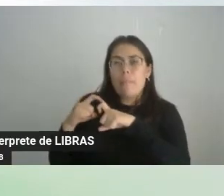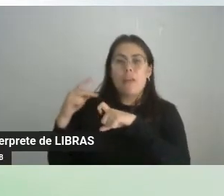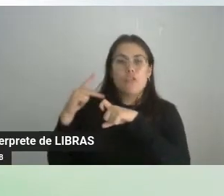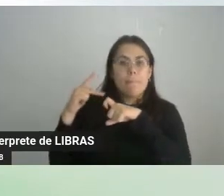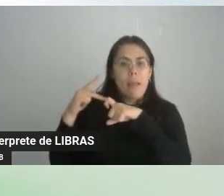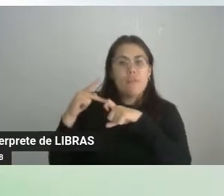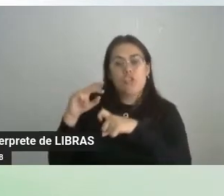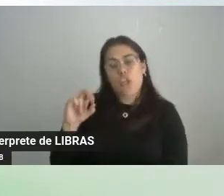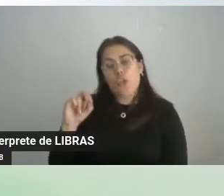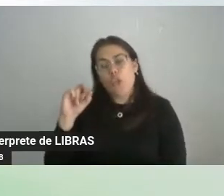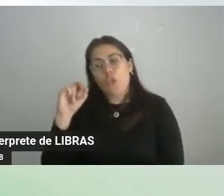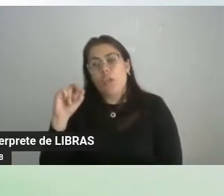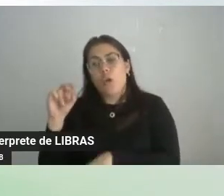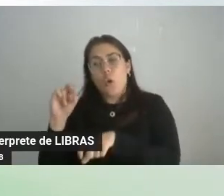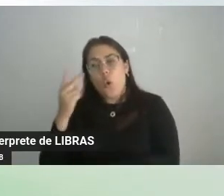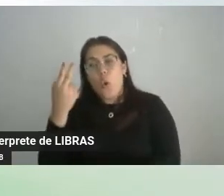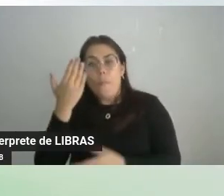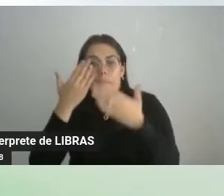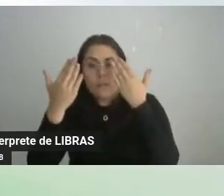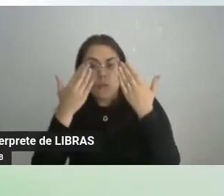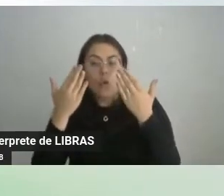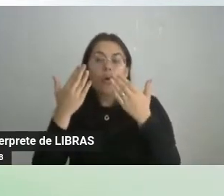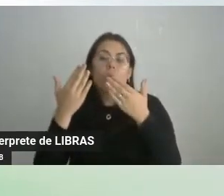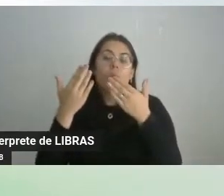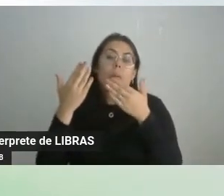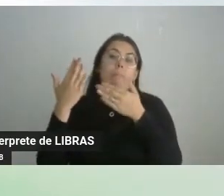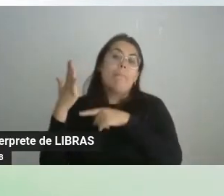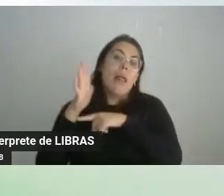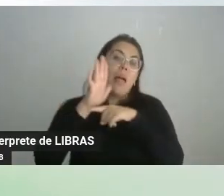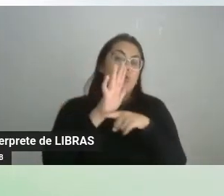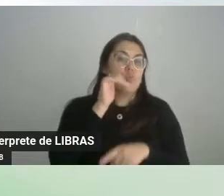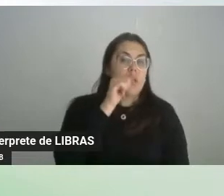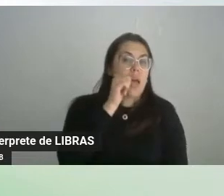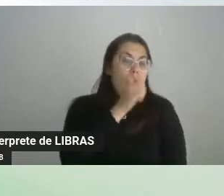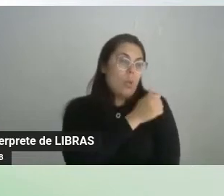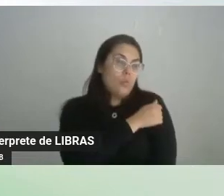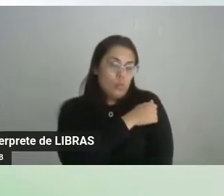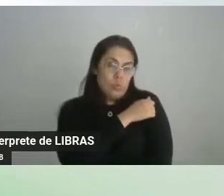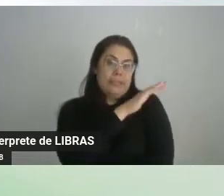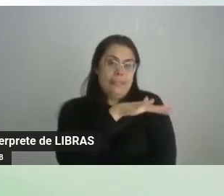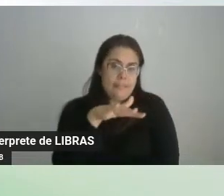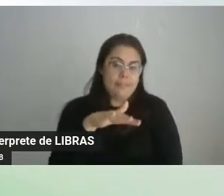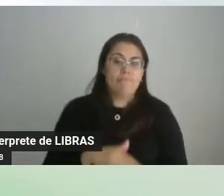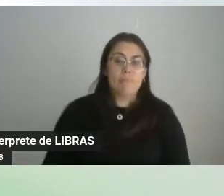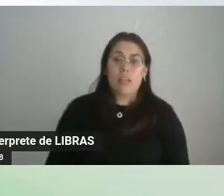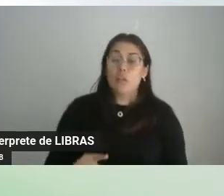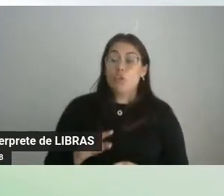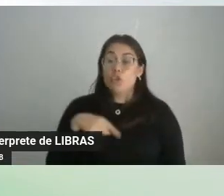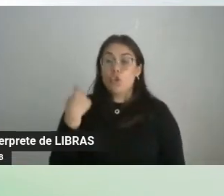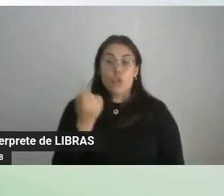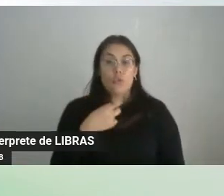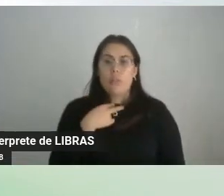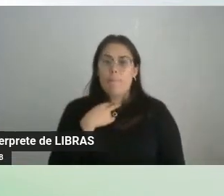para poder ela se sentir melhor? Então, ignorar não é uma opção. Parece que o papel principal é